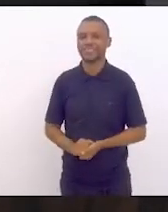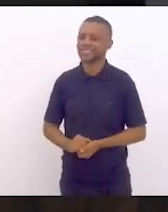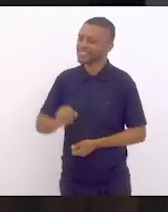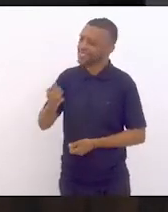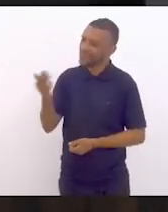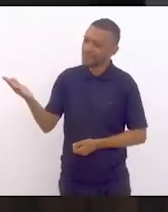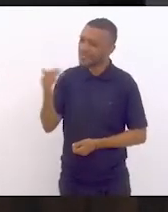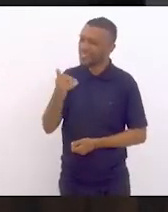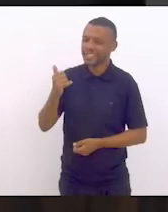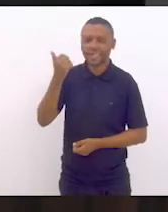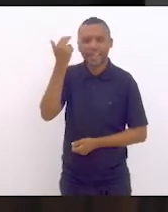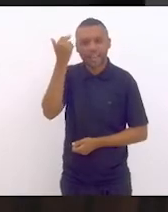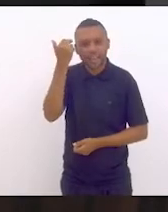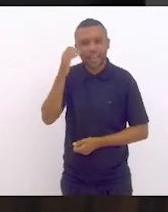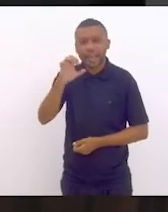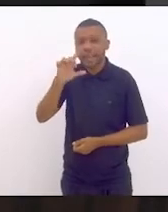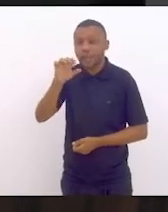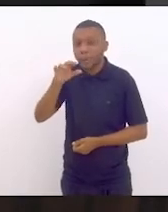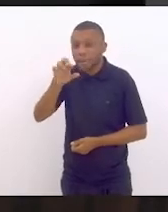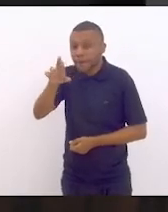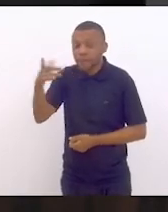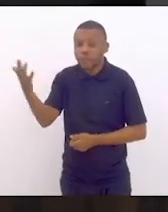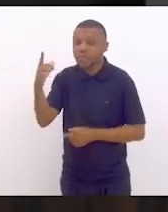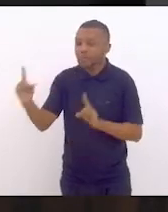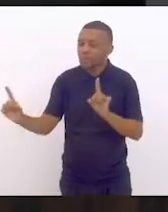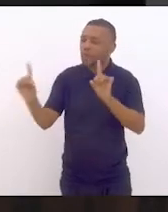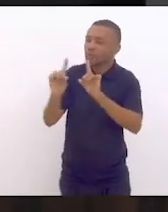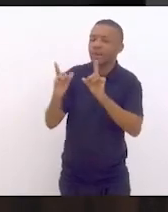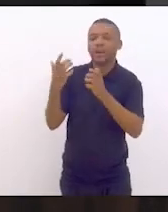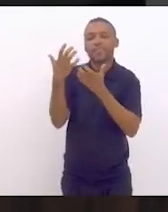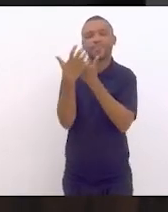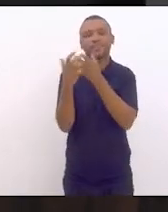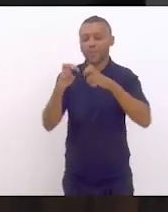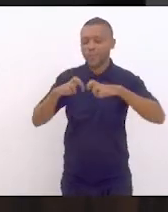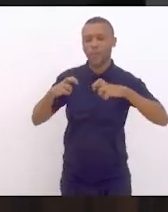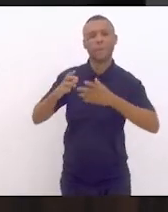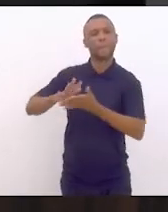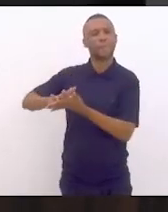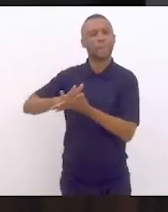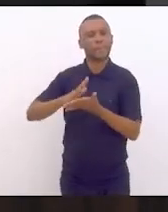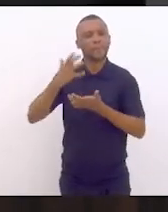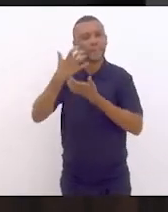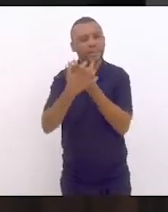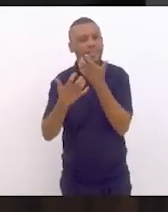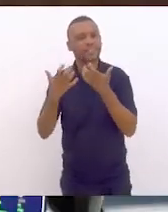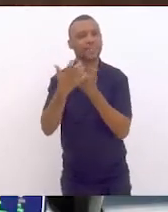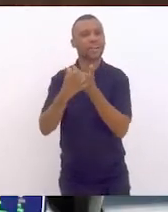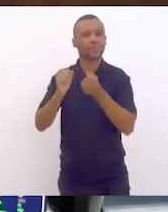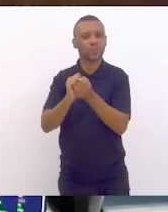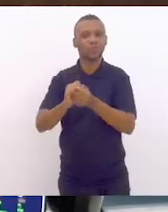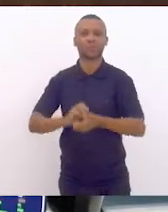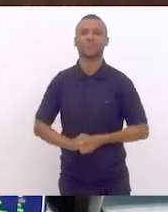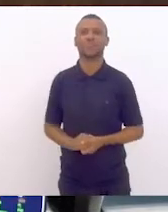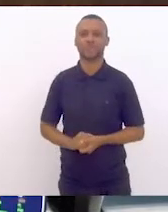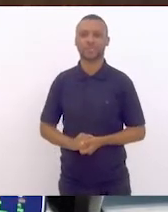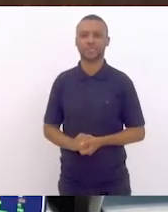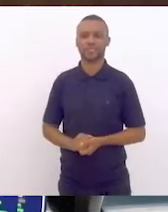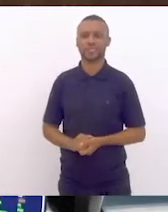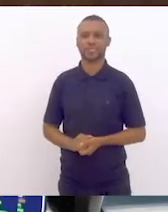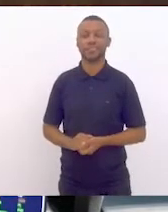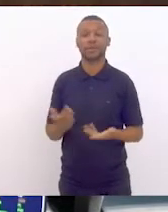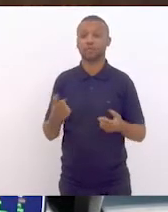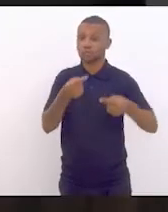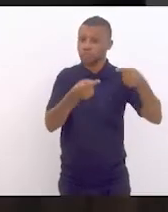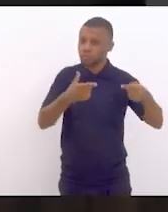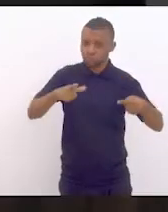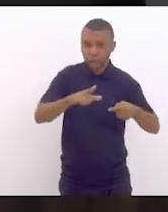rapaz. Estou te chamando para a roda. A roda. Então, não havendo quem